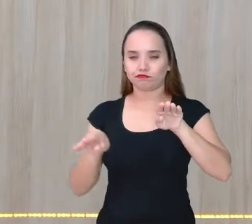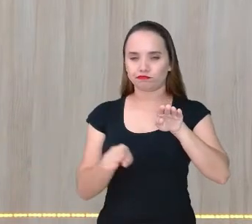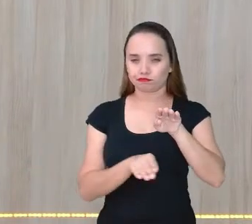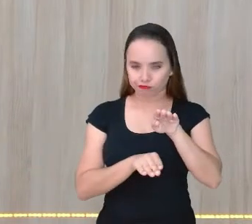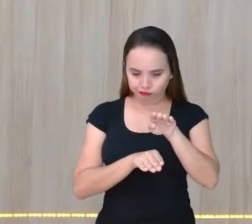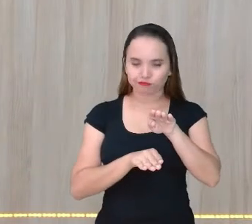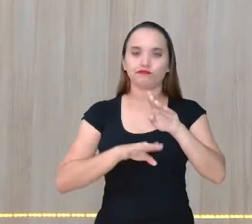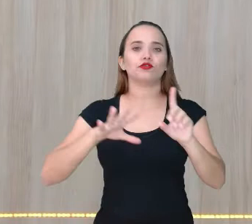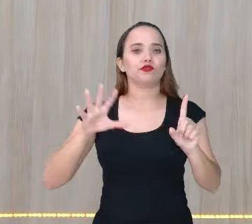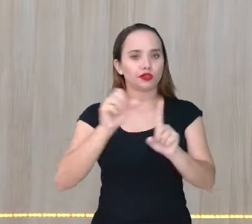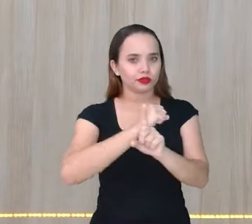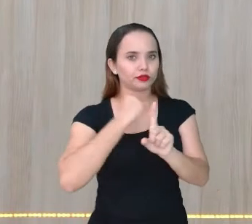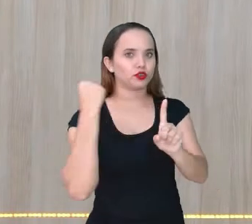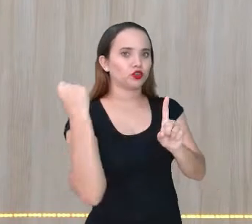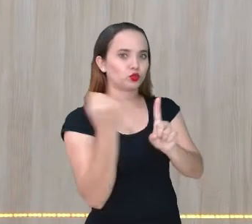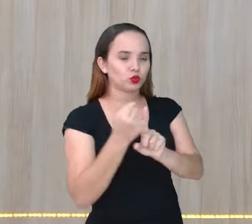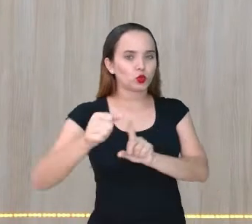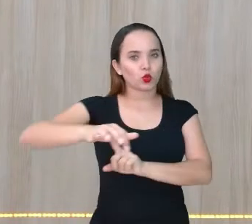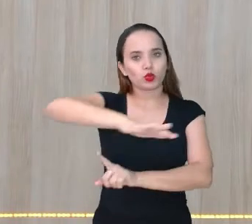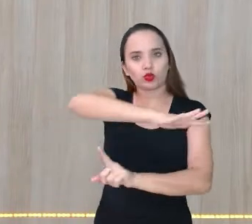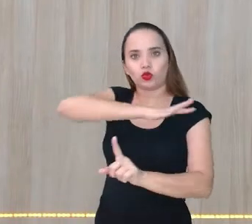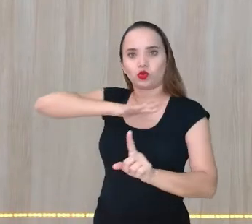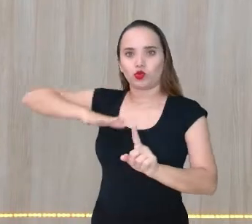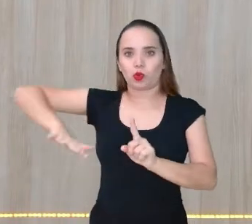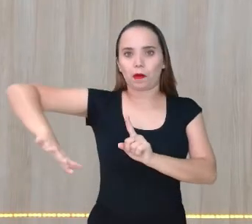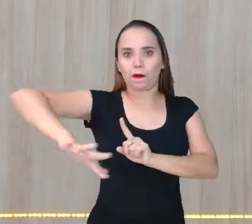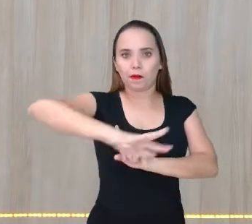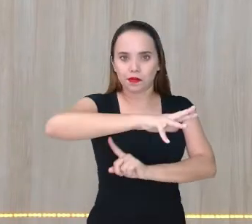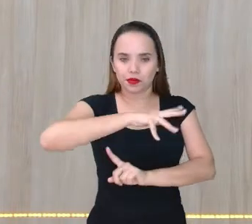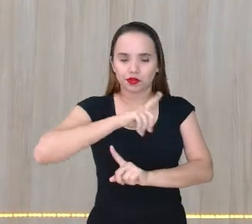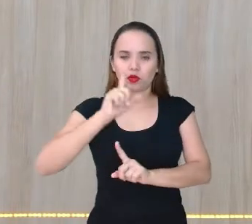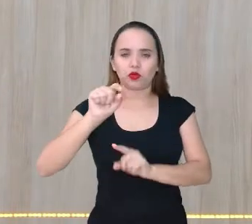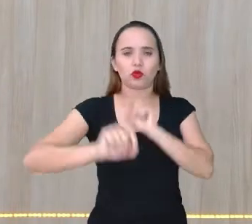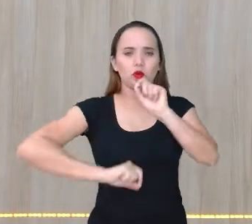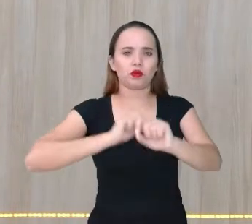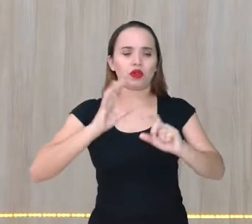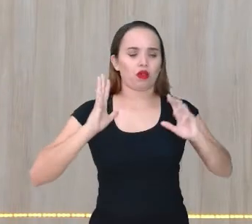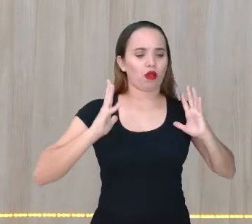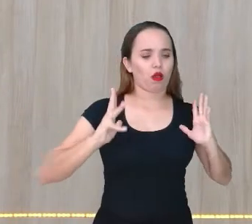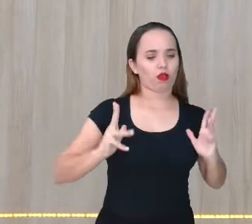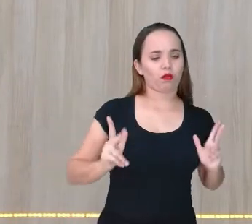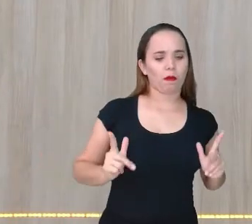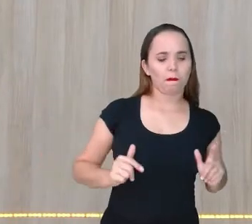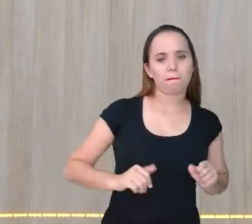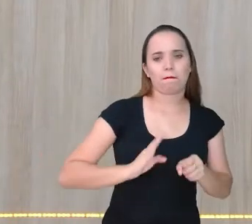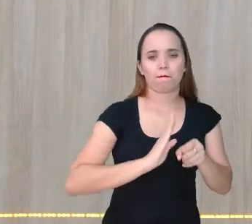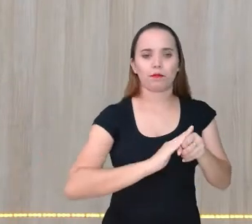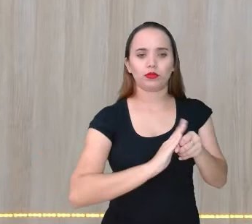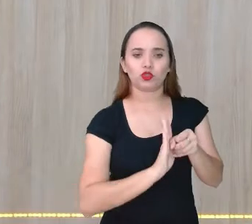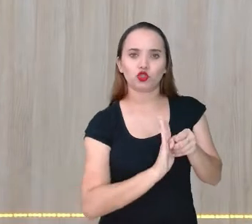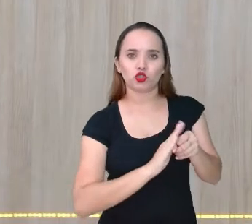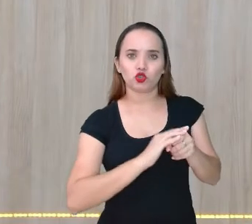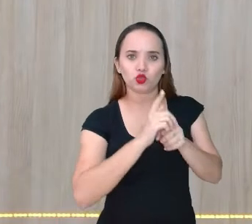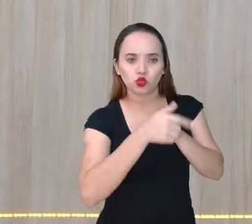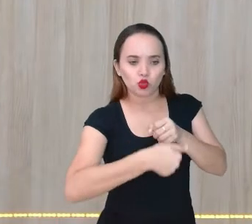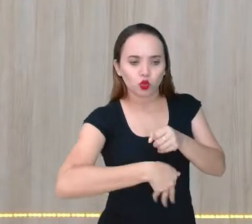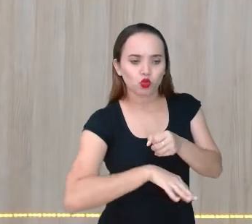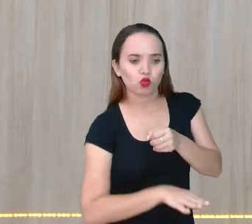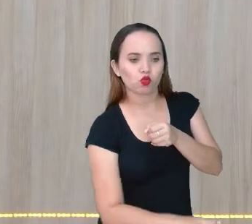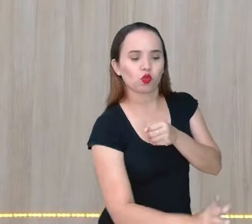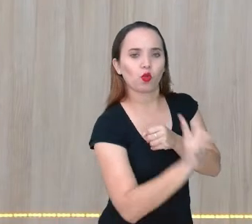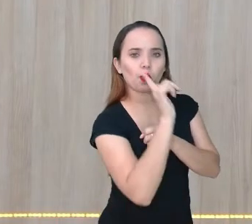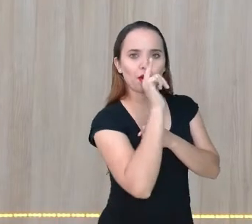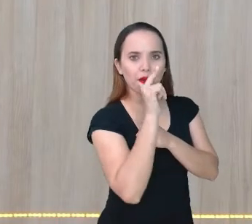Desigualdade socioambiental. Falou a questão ali do saneamento, né? A questão do abastecimento de